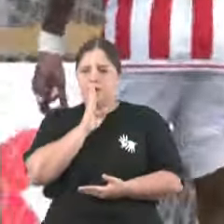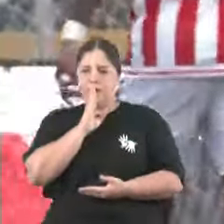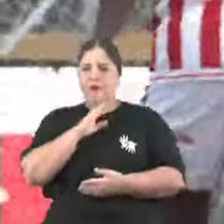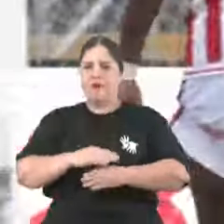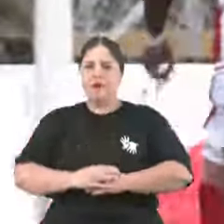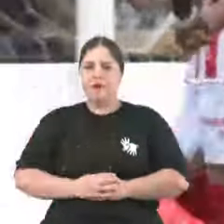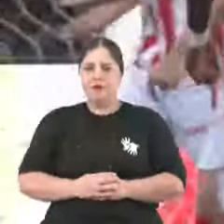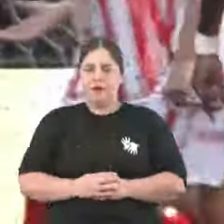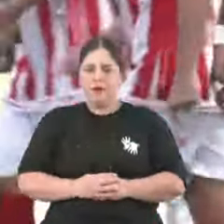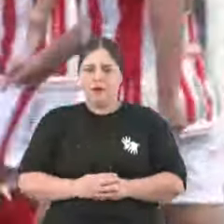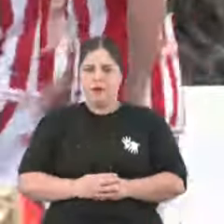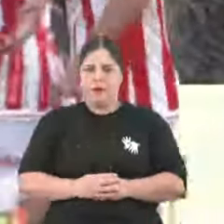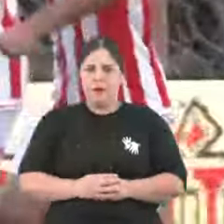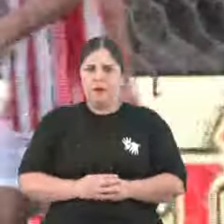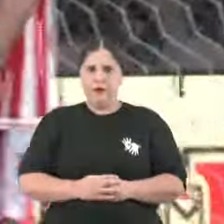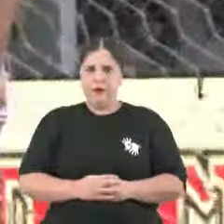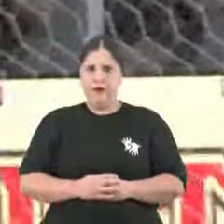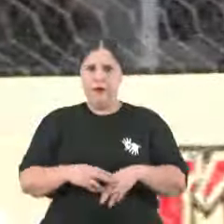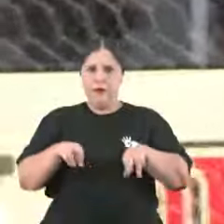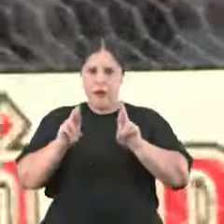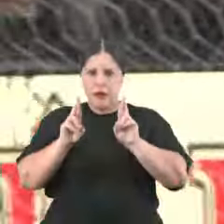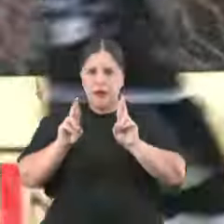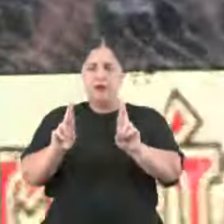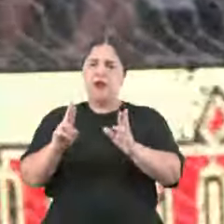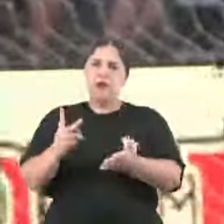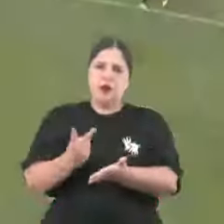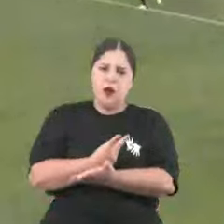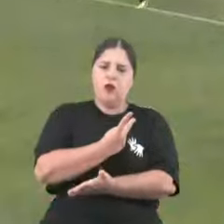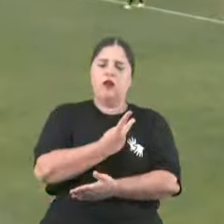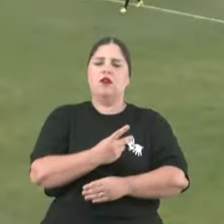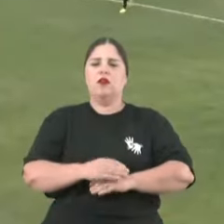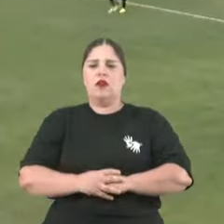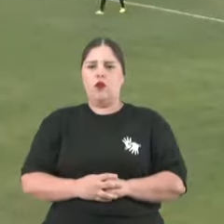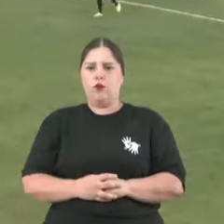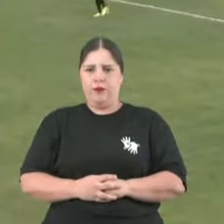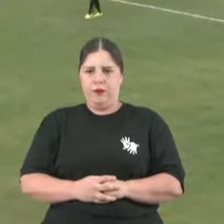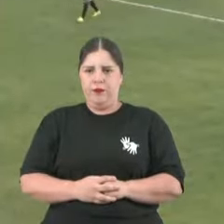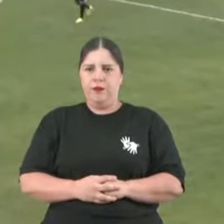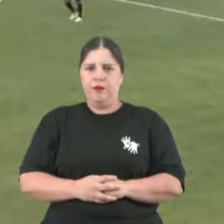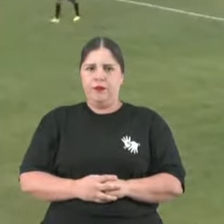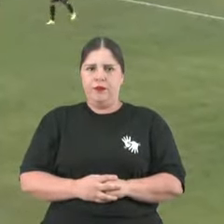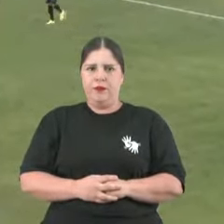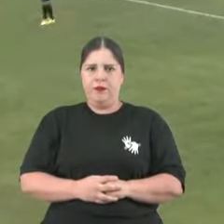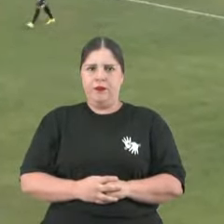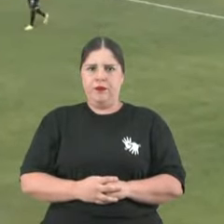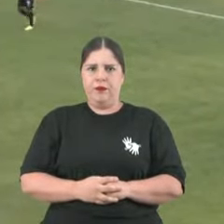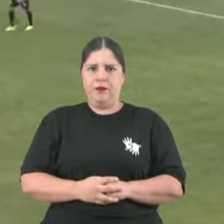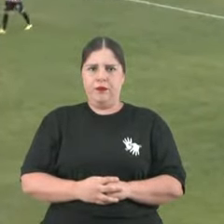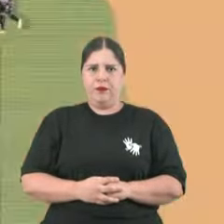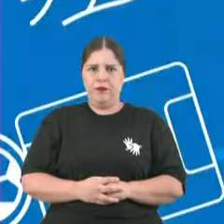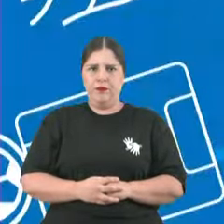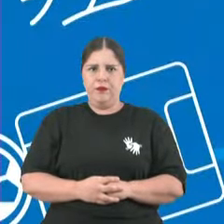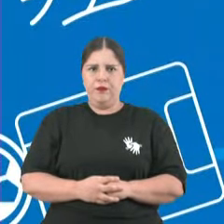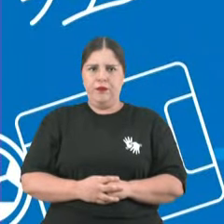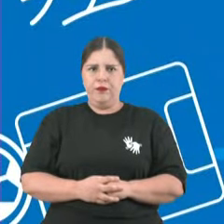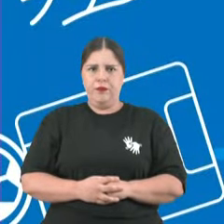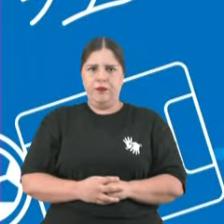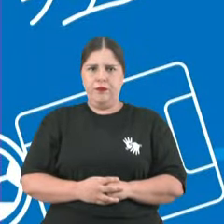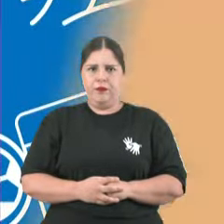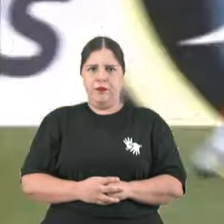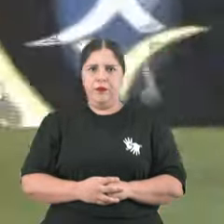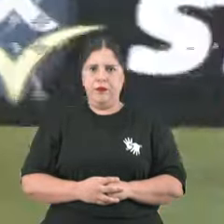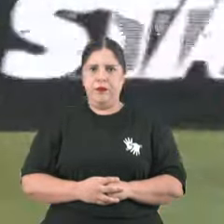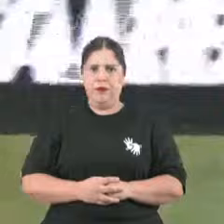em respeito à vítima, os nossos sentimentos. O ASA já começa vindo para cima, botando o carro na rua,